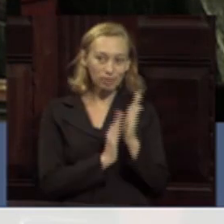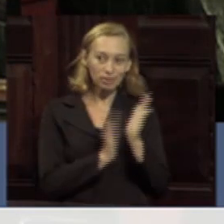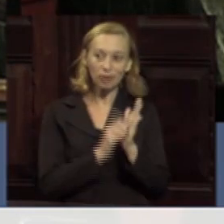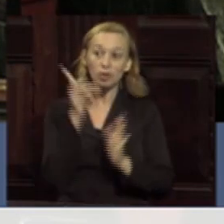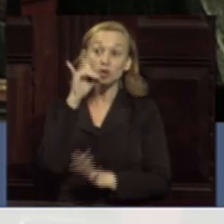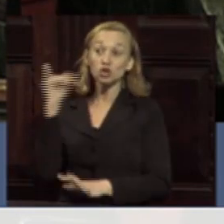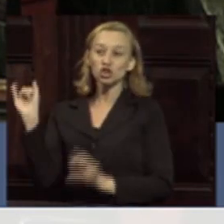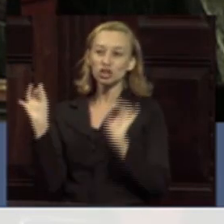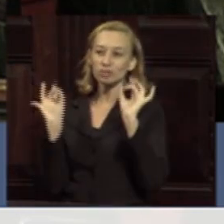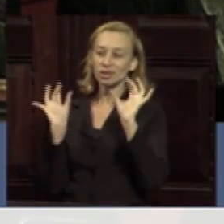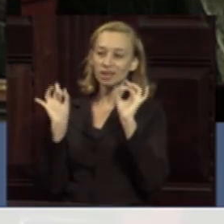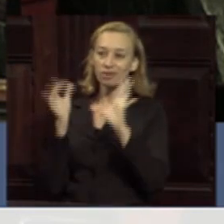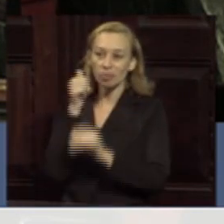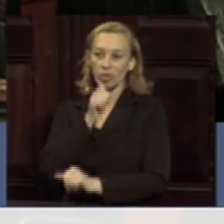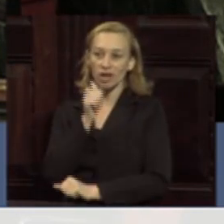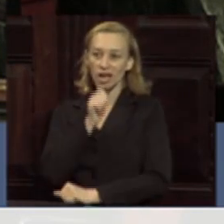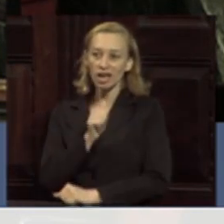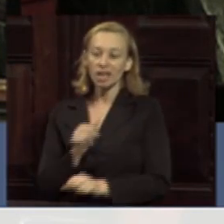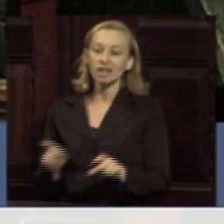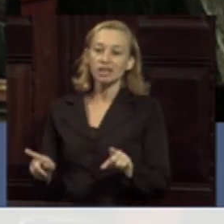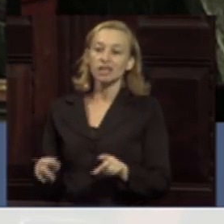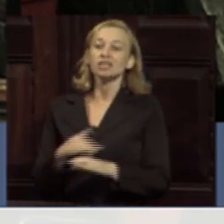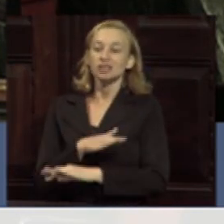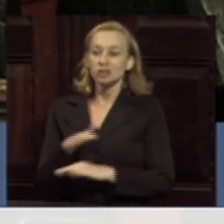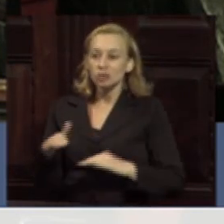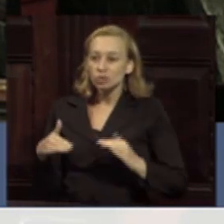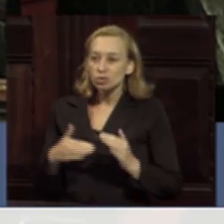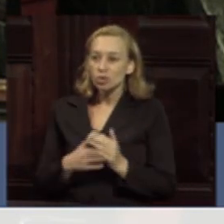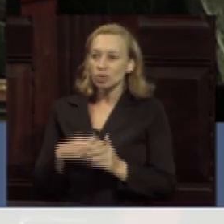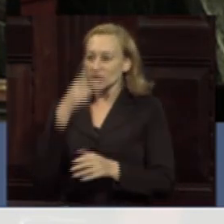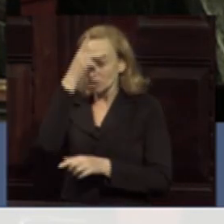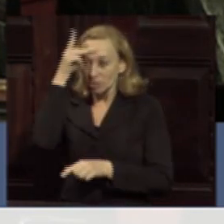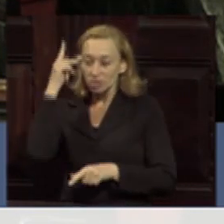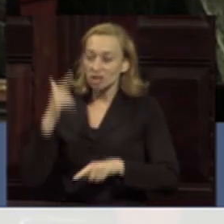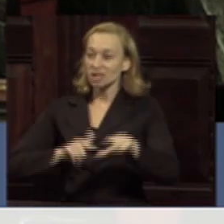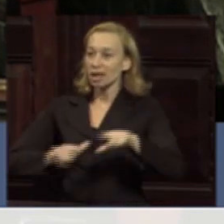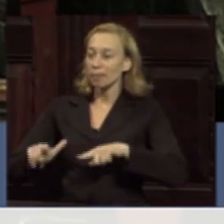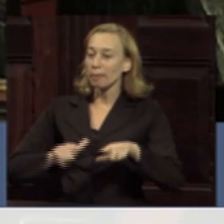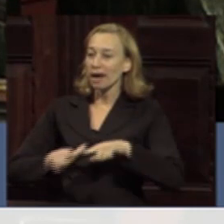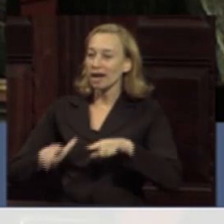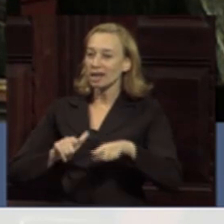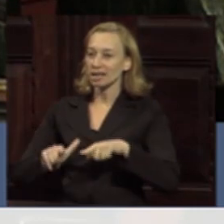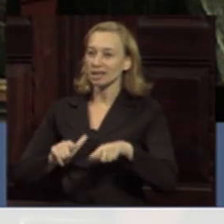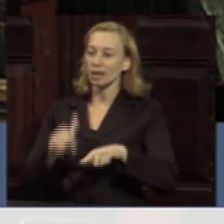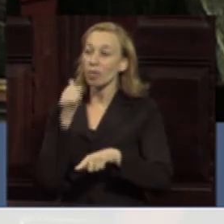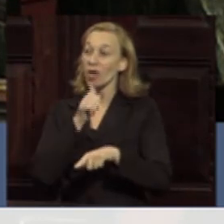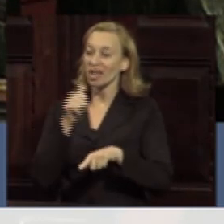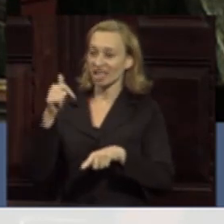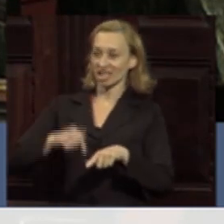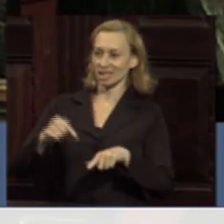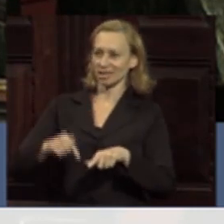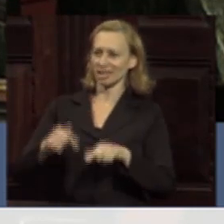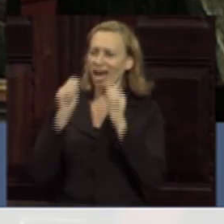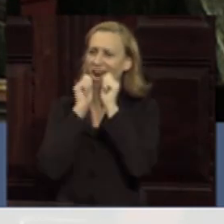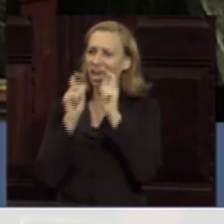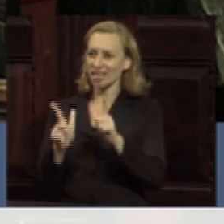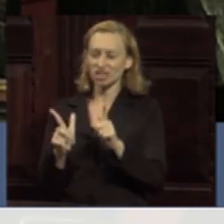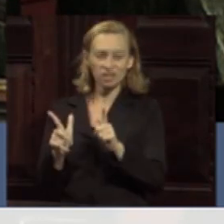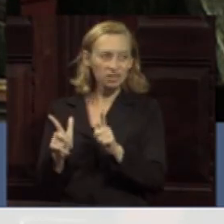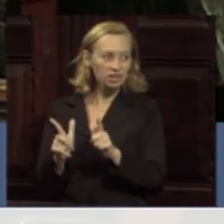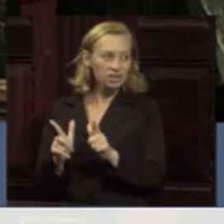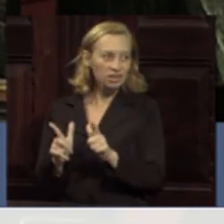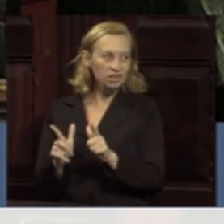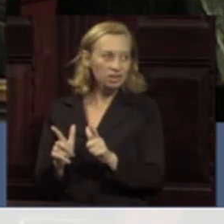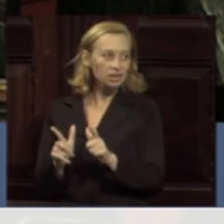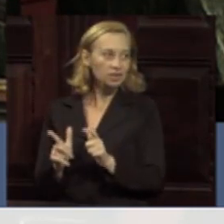Mulher e, ao mesmo tempo, a todos os funcionários, aliás, funcionárias desta casa. Queria aqui, em